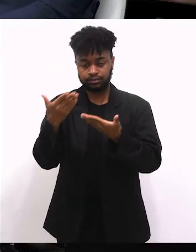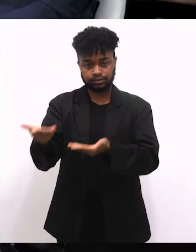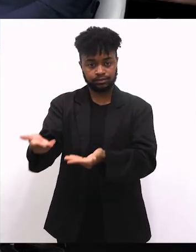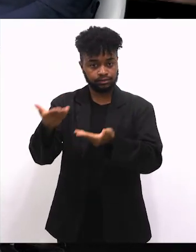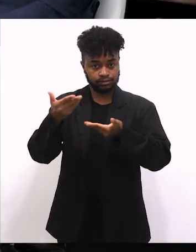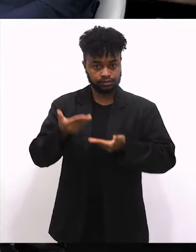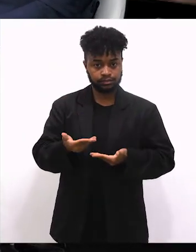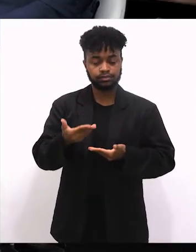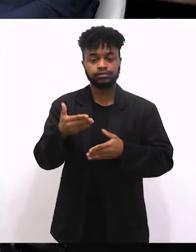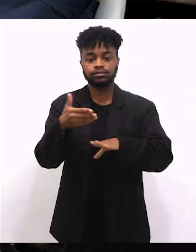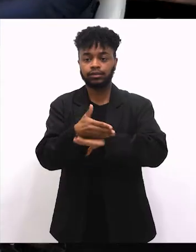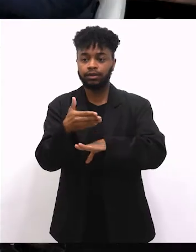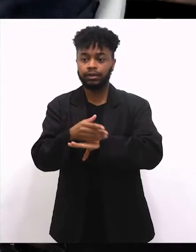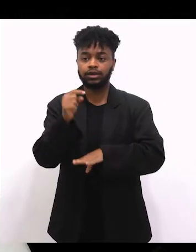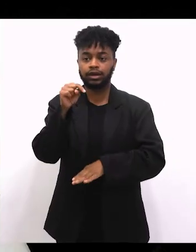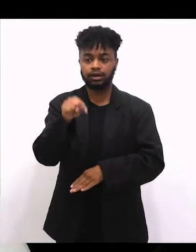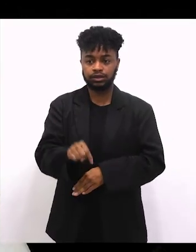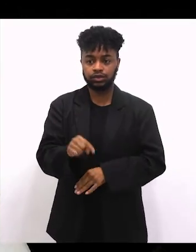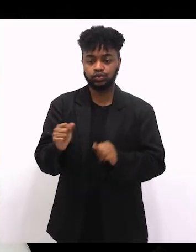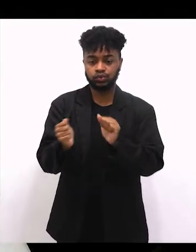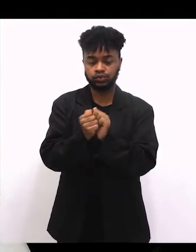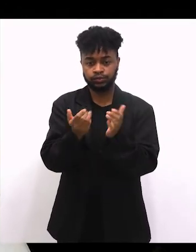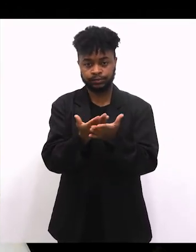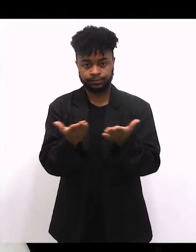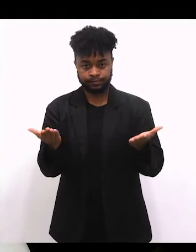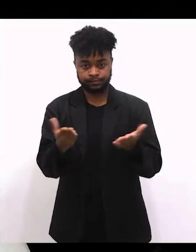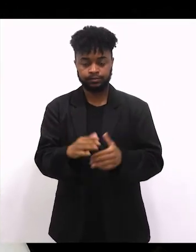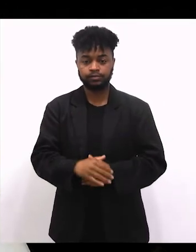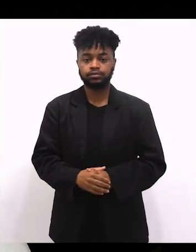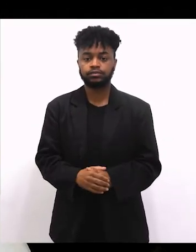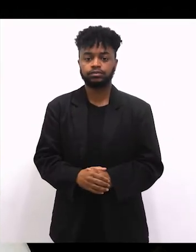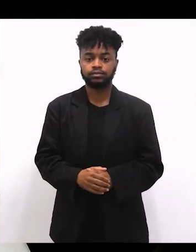agradeço o convite por estar participando aqui com vocês.